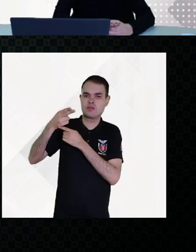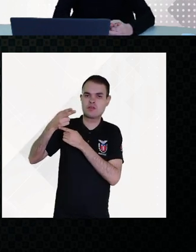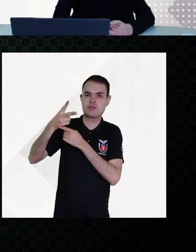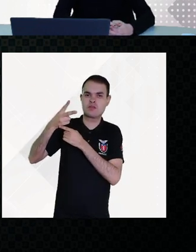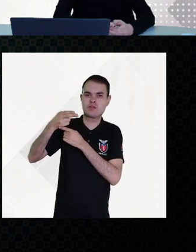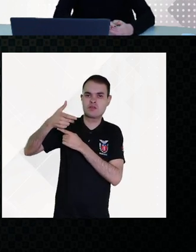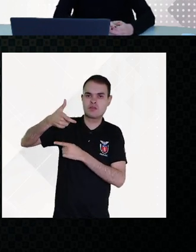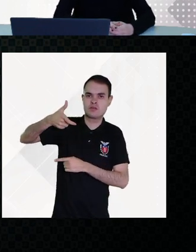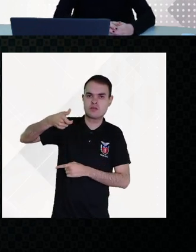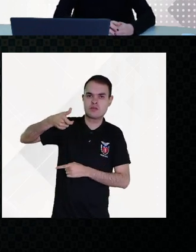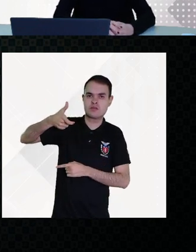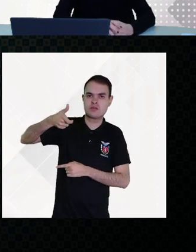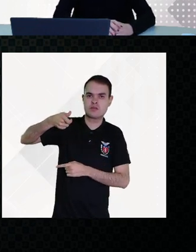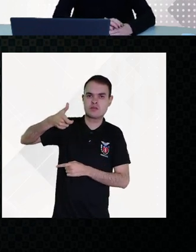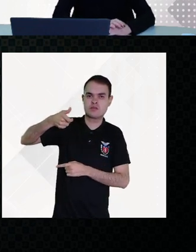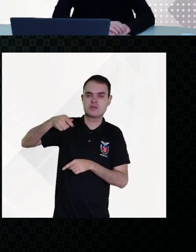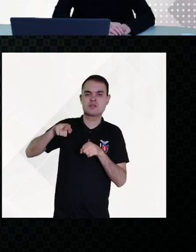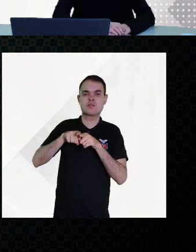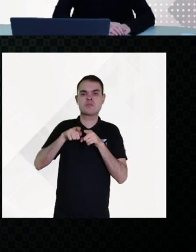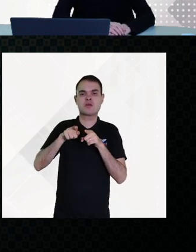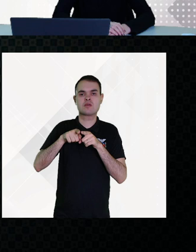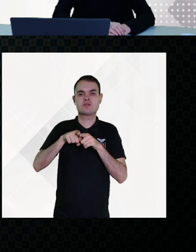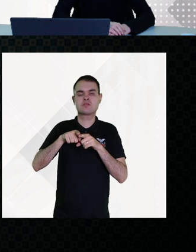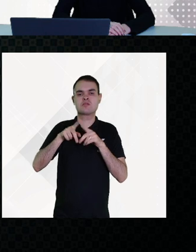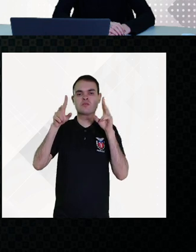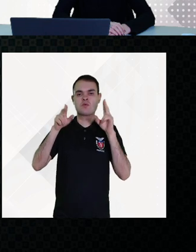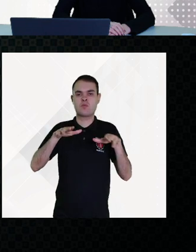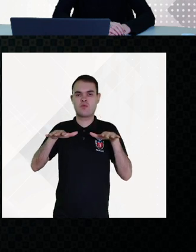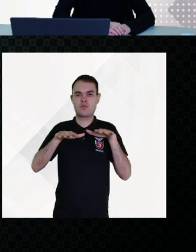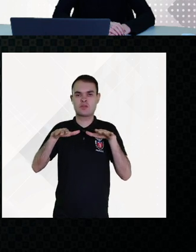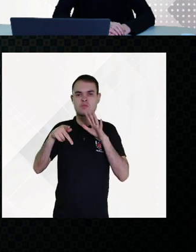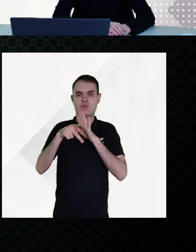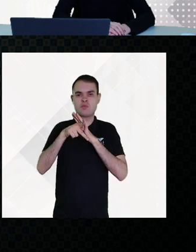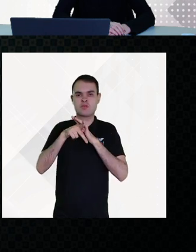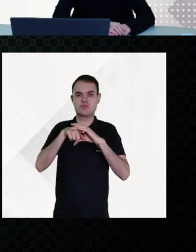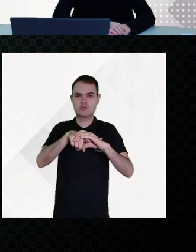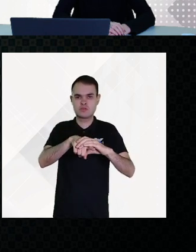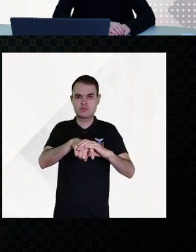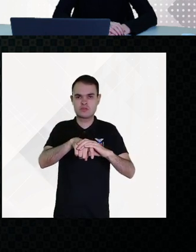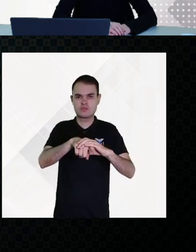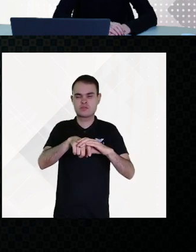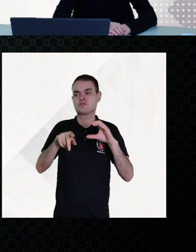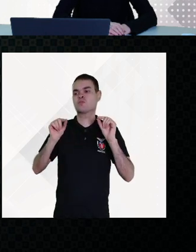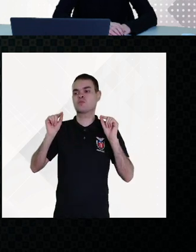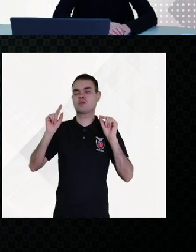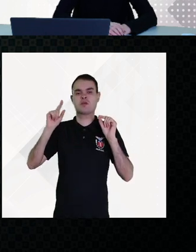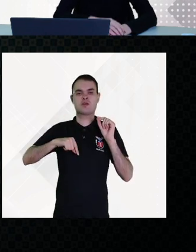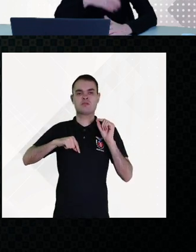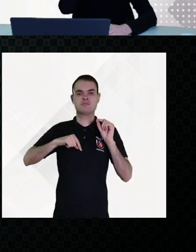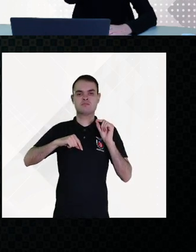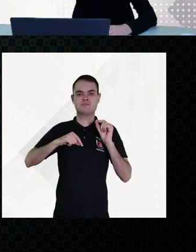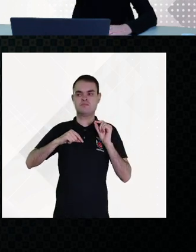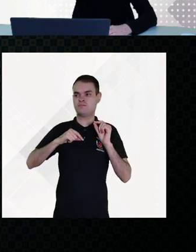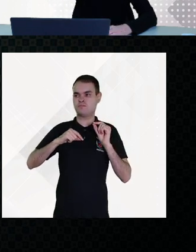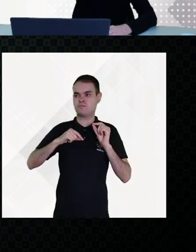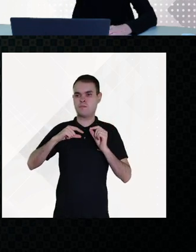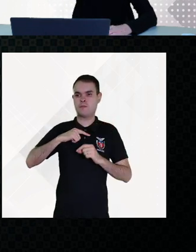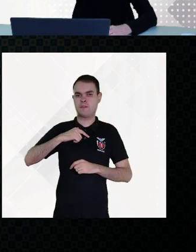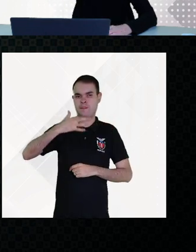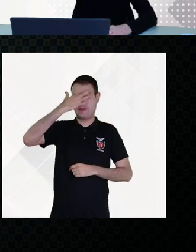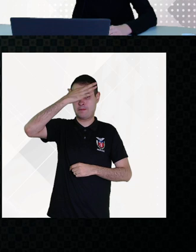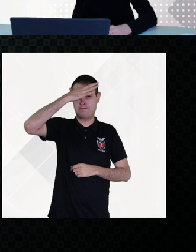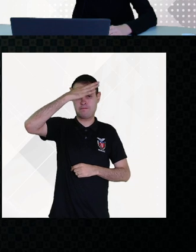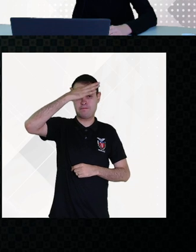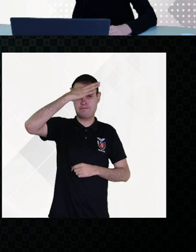que a gente chama de tamanduá, né? Ele é uma haste presa na cabeça, aqui na altura do occipital,